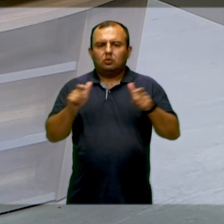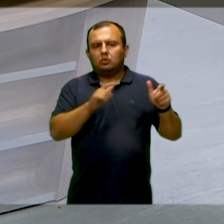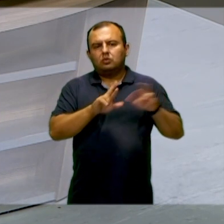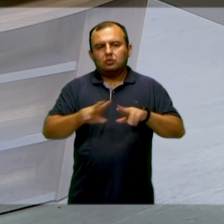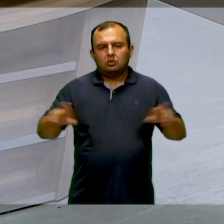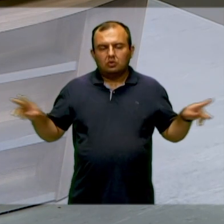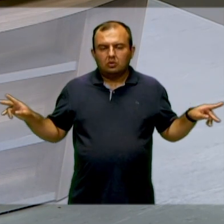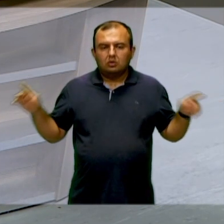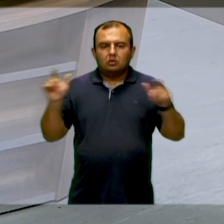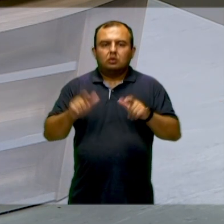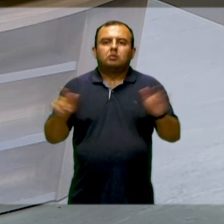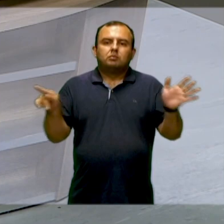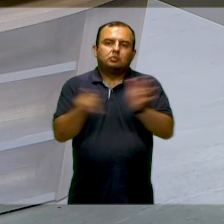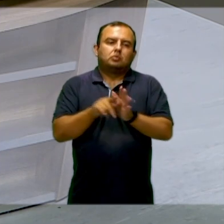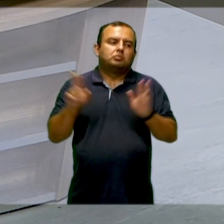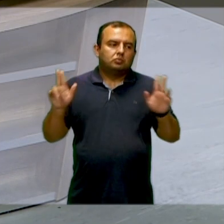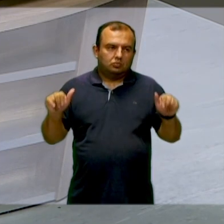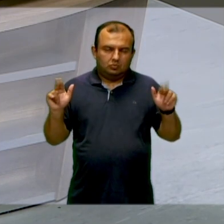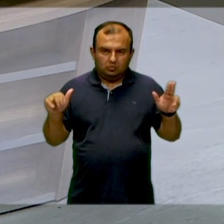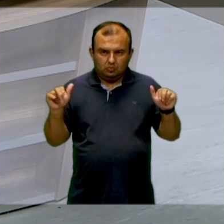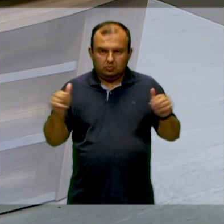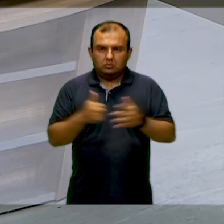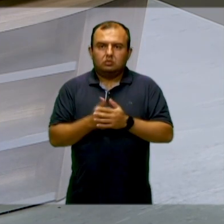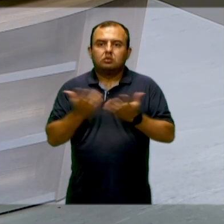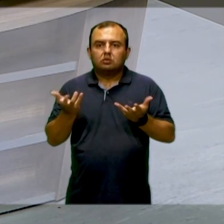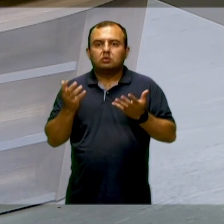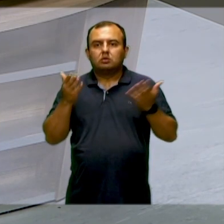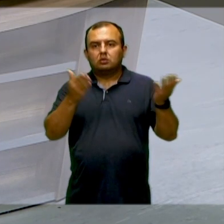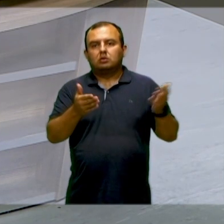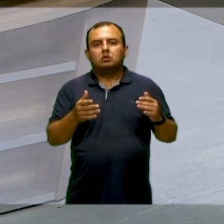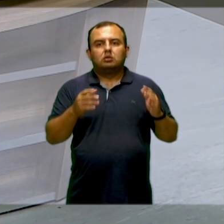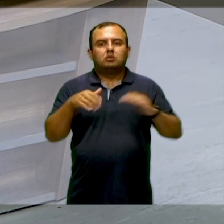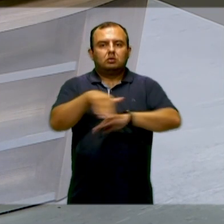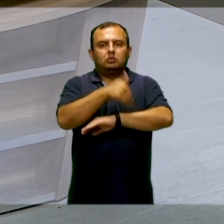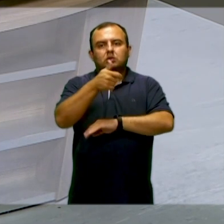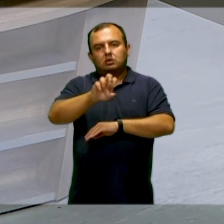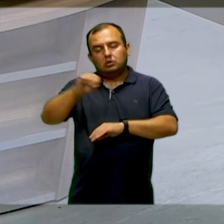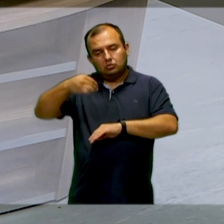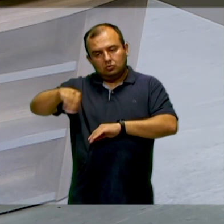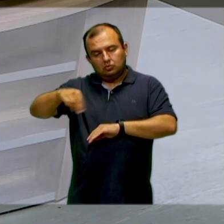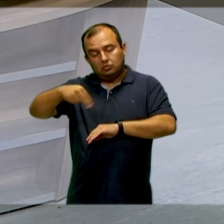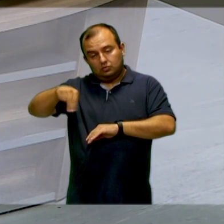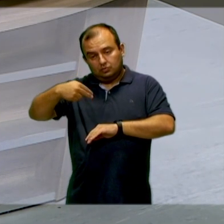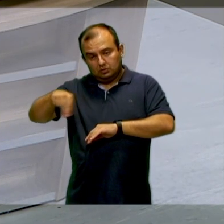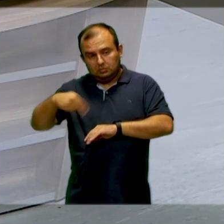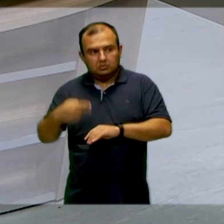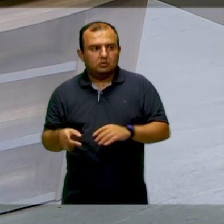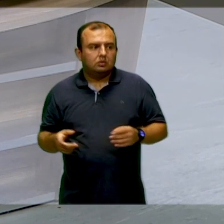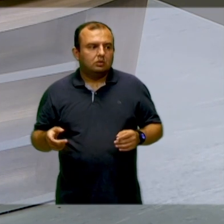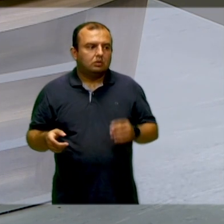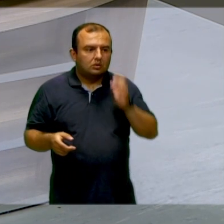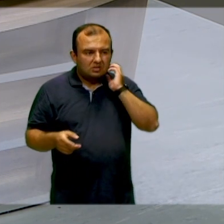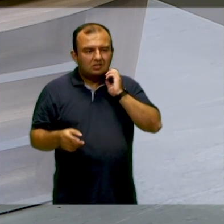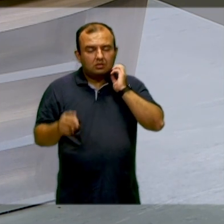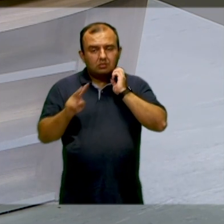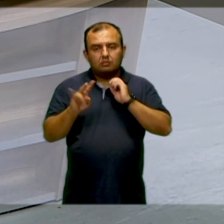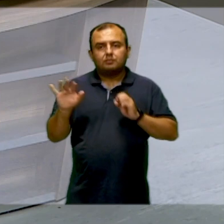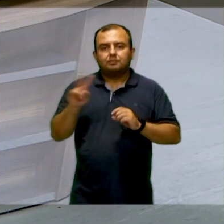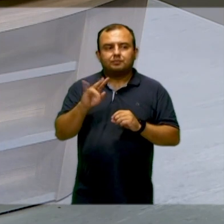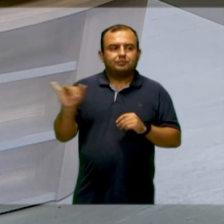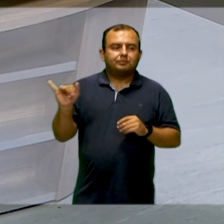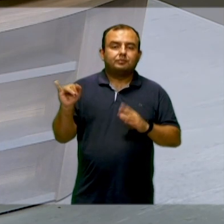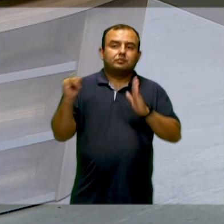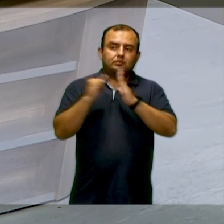Nunca teve um espaço dele. Nunca. Nós queremos levar ele lá para 15 de novembro. Mas até porque a gente vai pegar